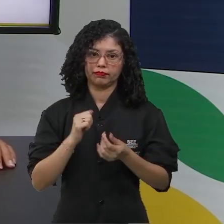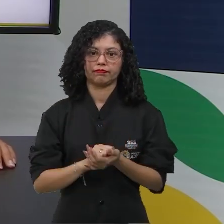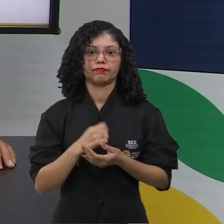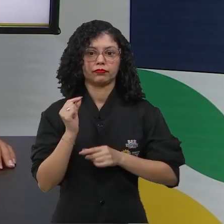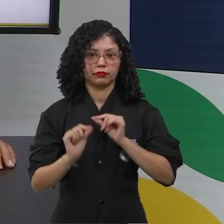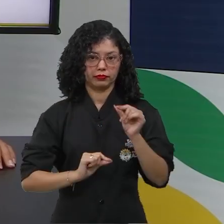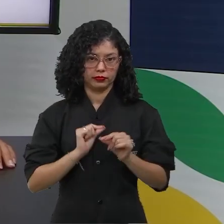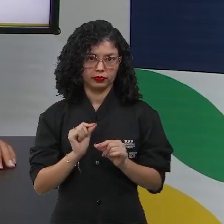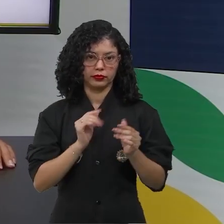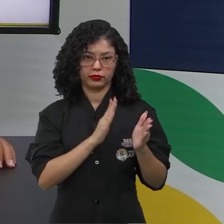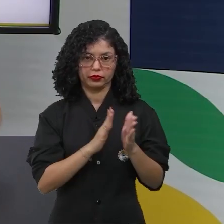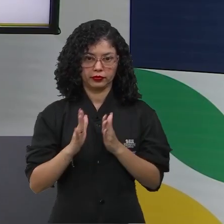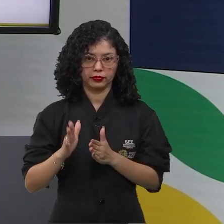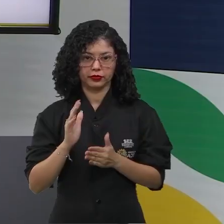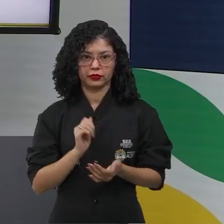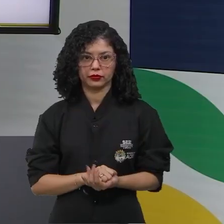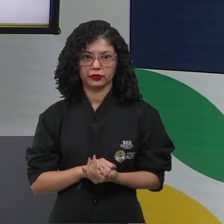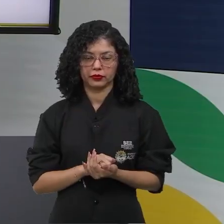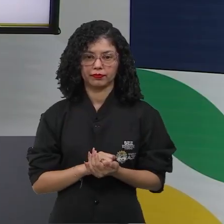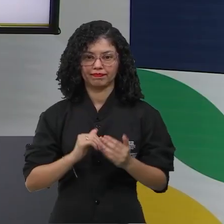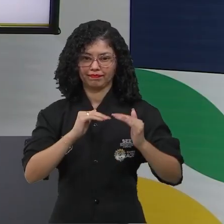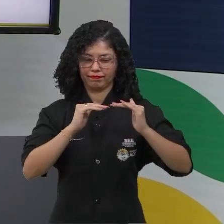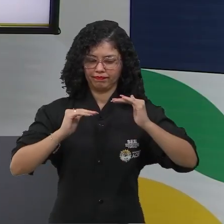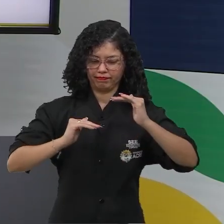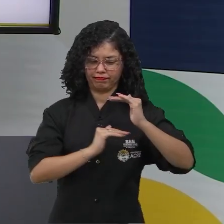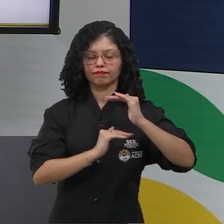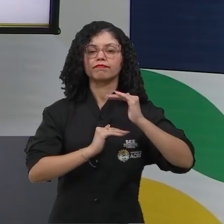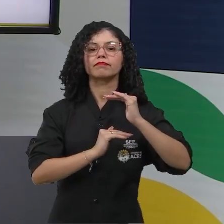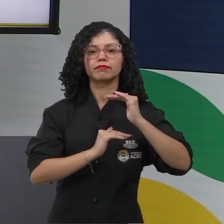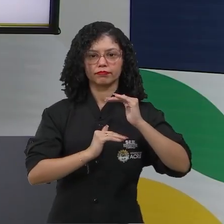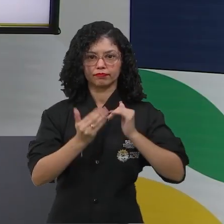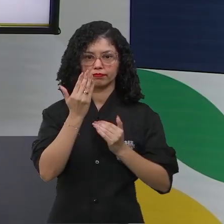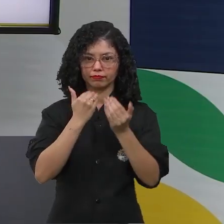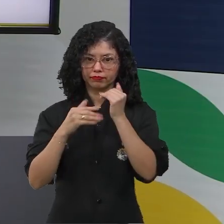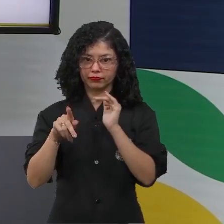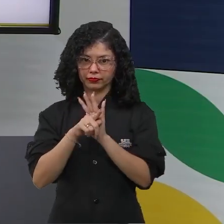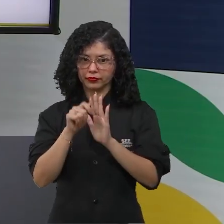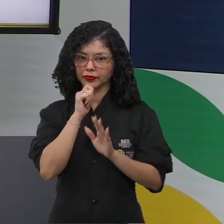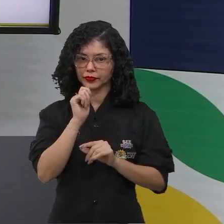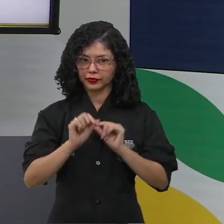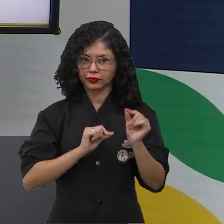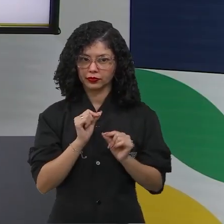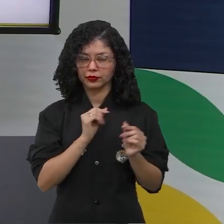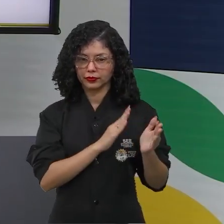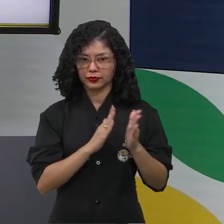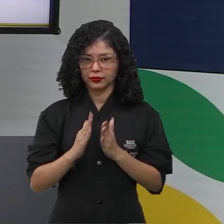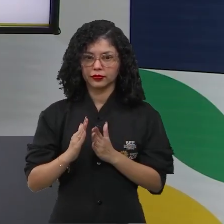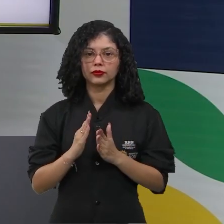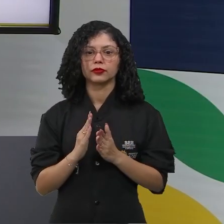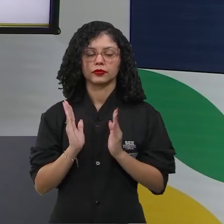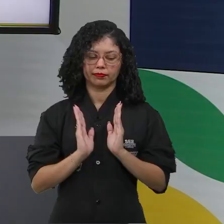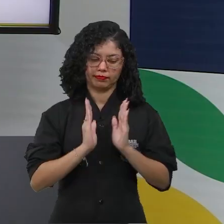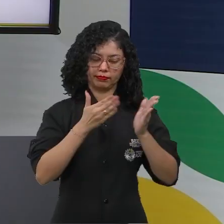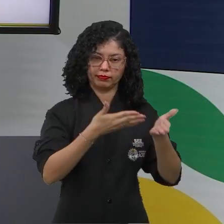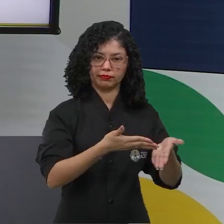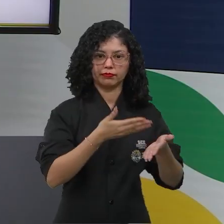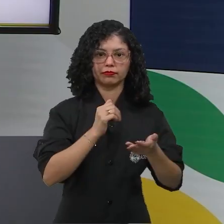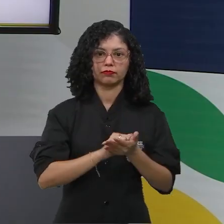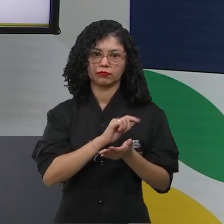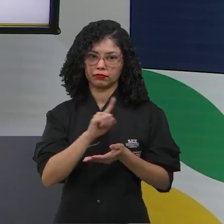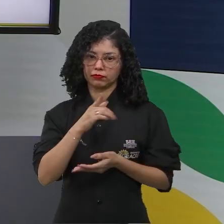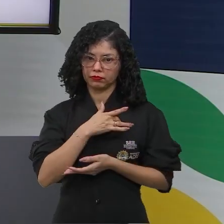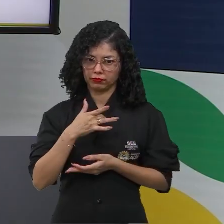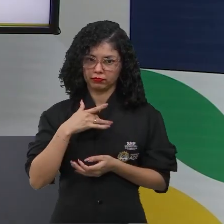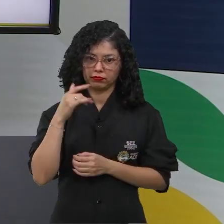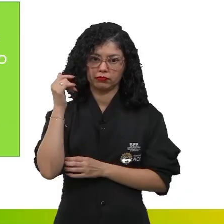depender do que, você passa a desregular essa forma de alimentação para poder atingir alguns objetivos que não são